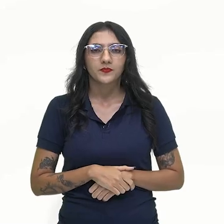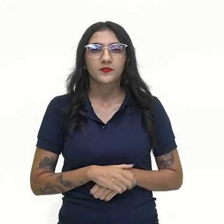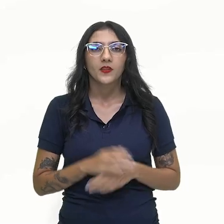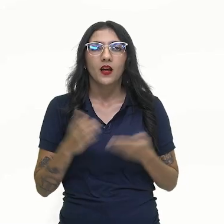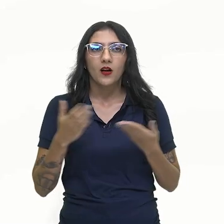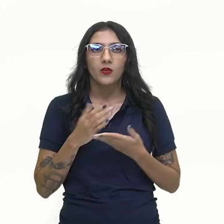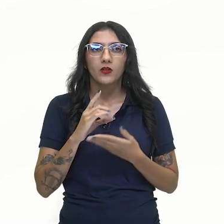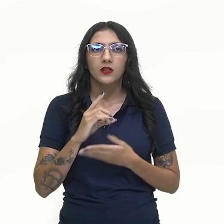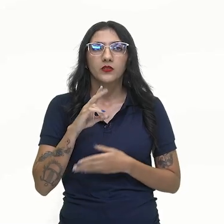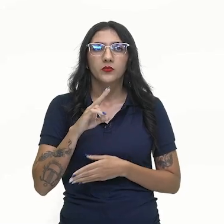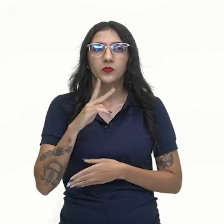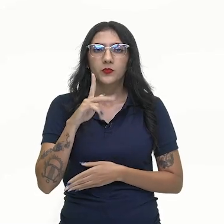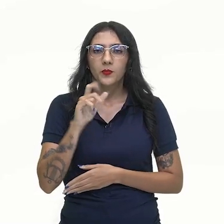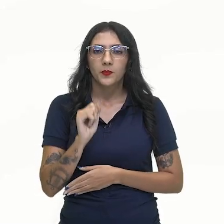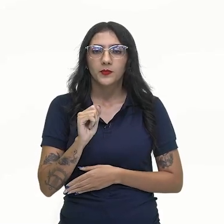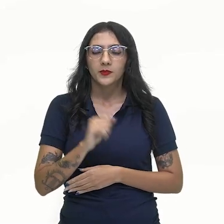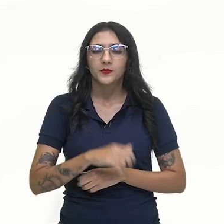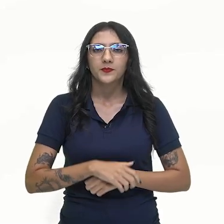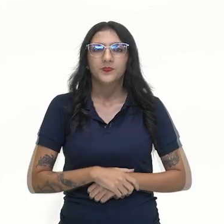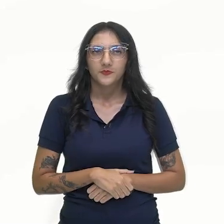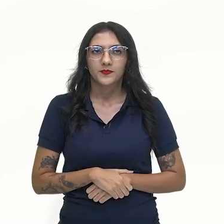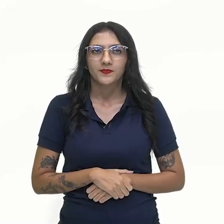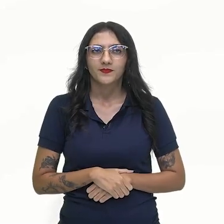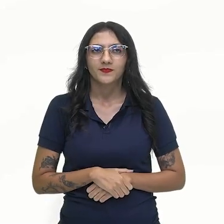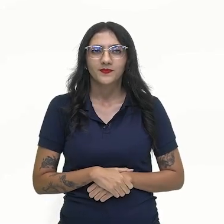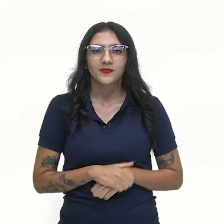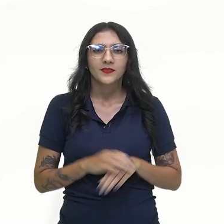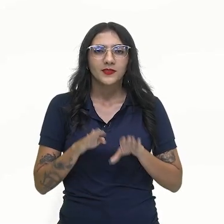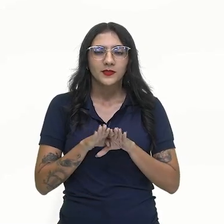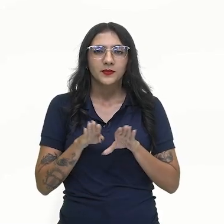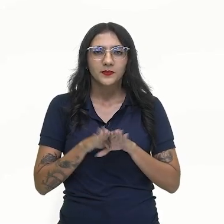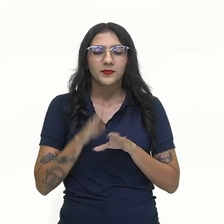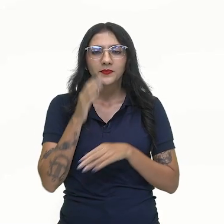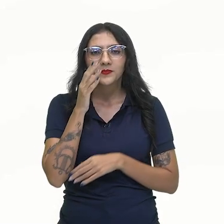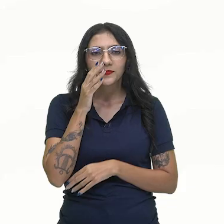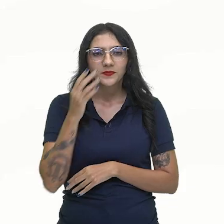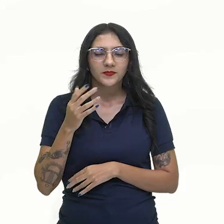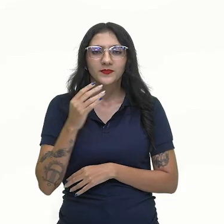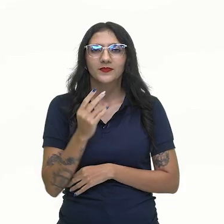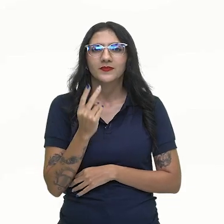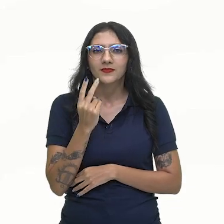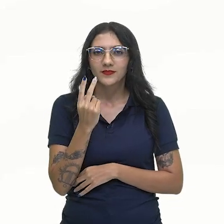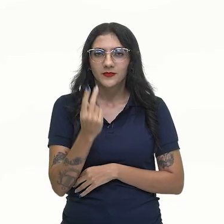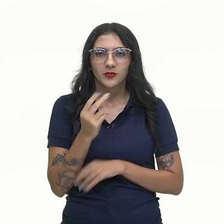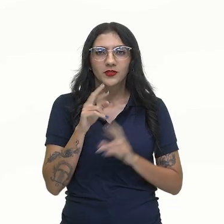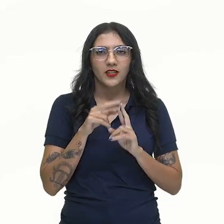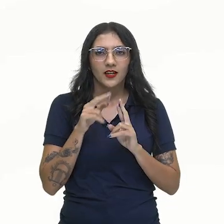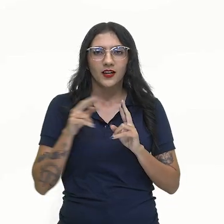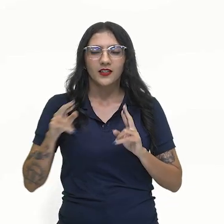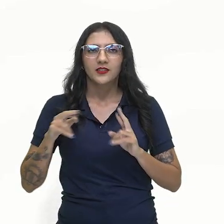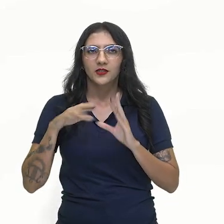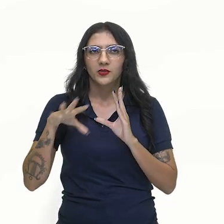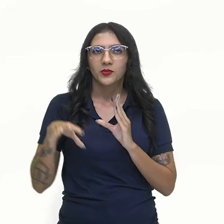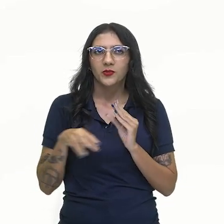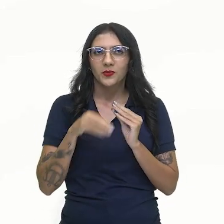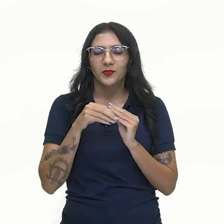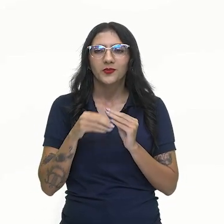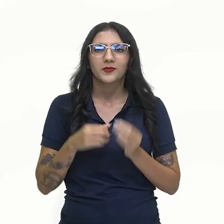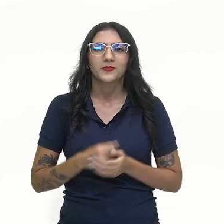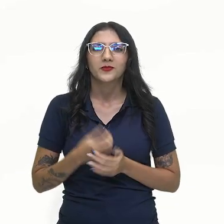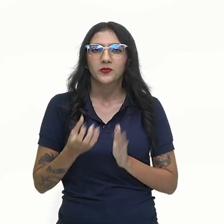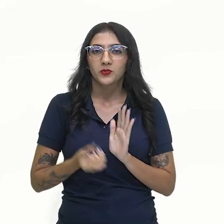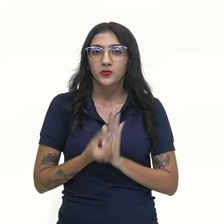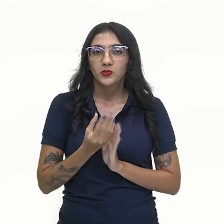dupla troca ocorre entre dois reagentes compostos,